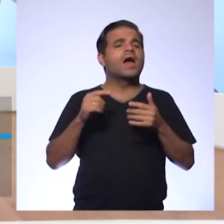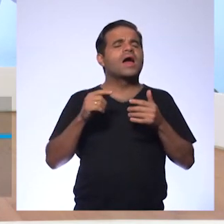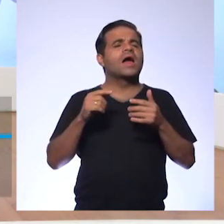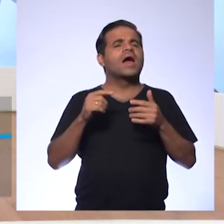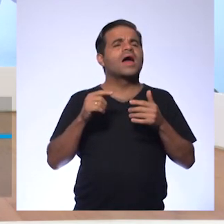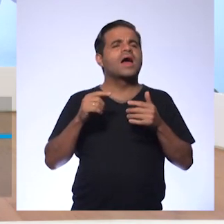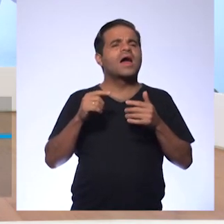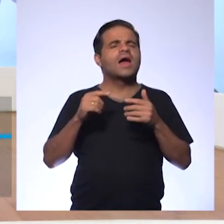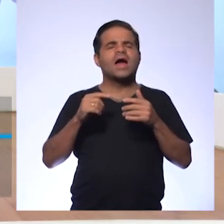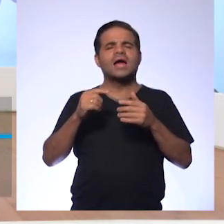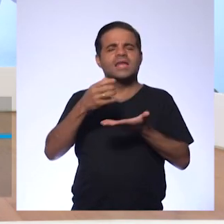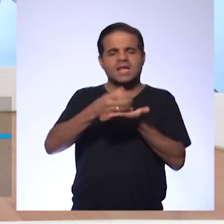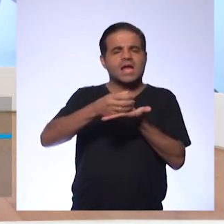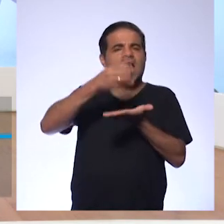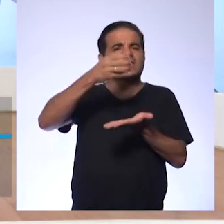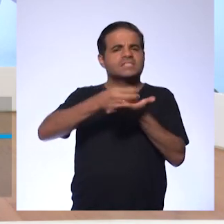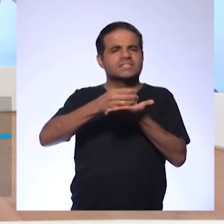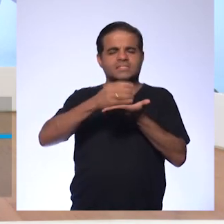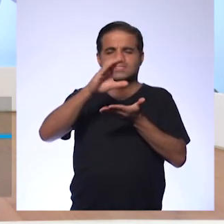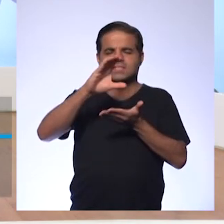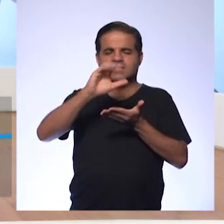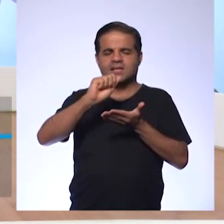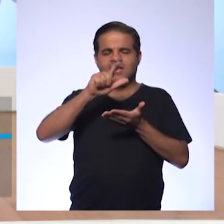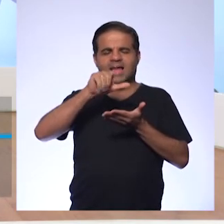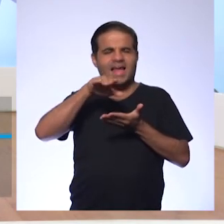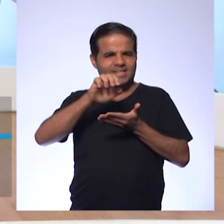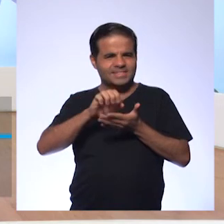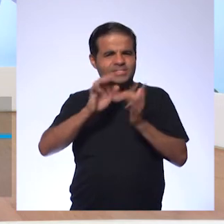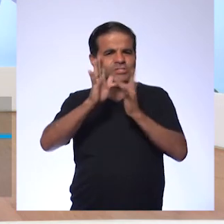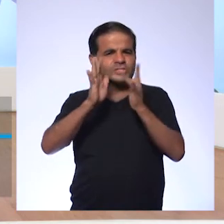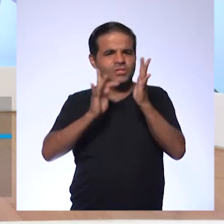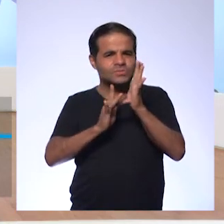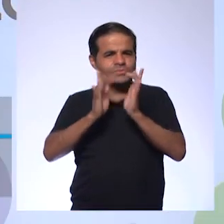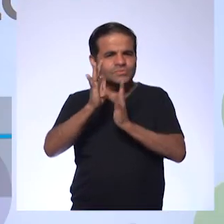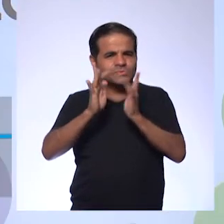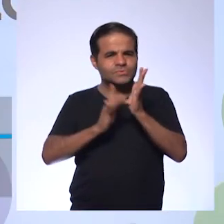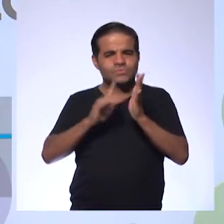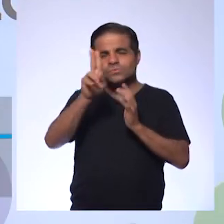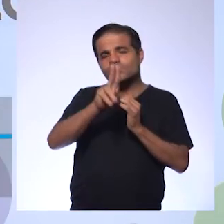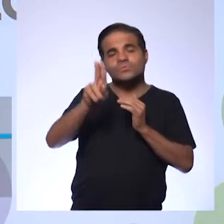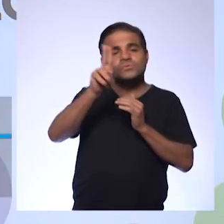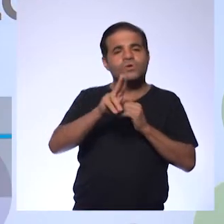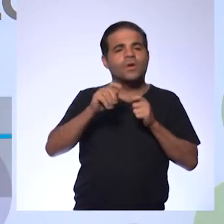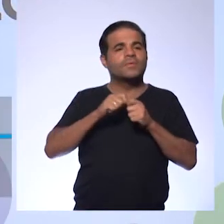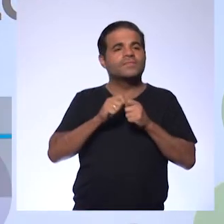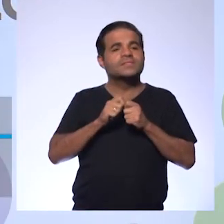aquele cálice, né, que Jesus Cristo utilizou, né, para fazer